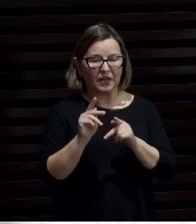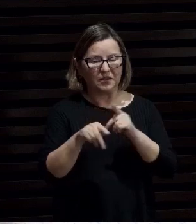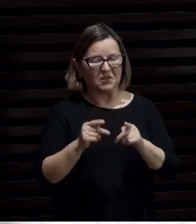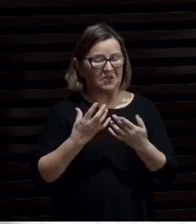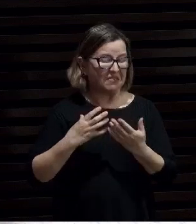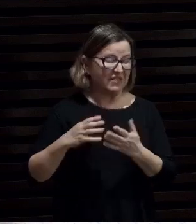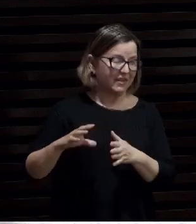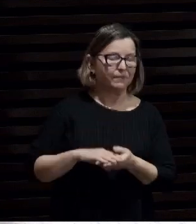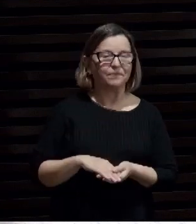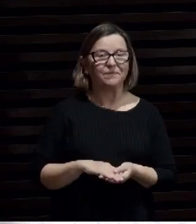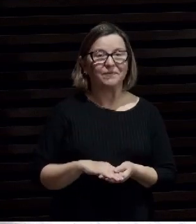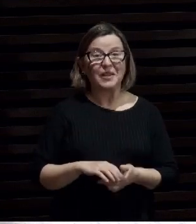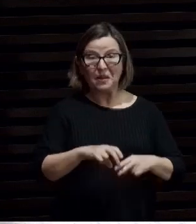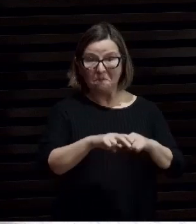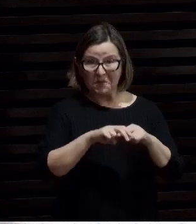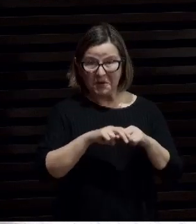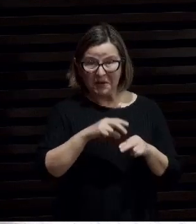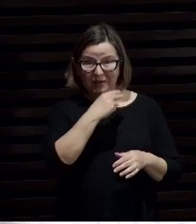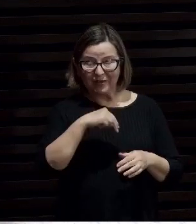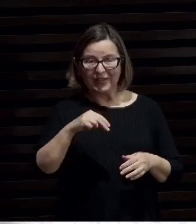tinha vergonha